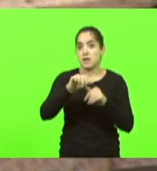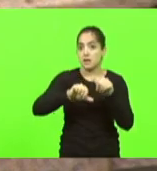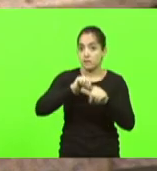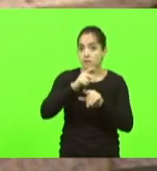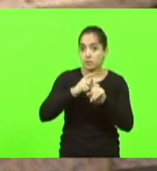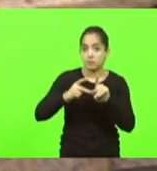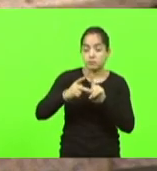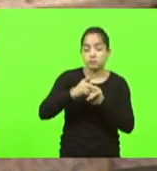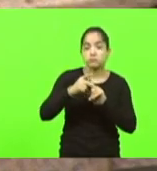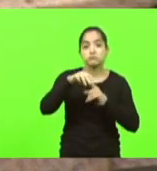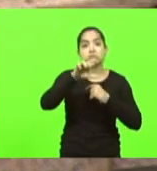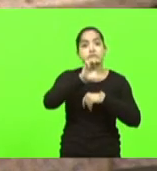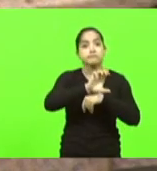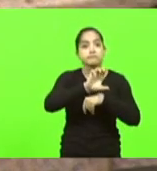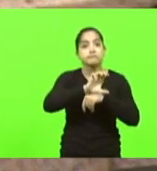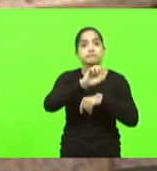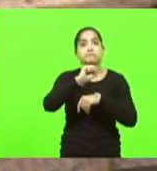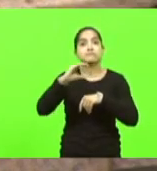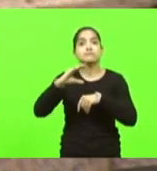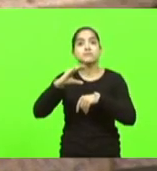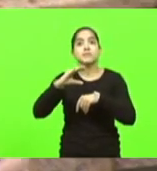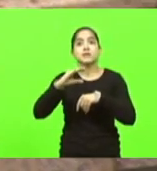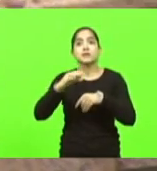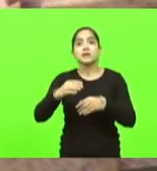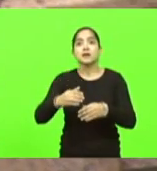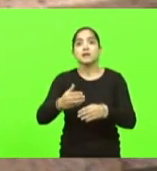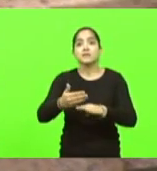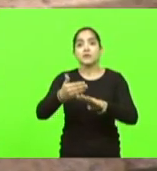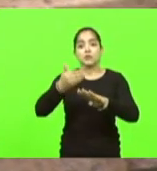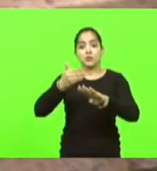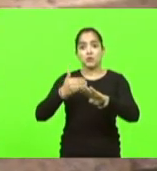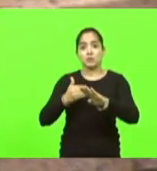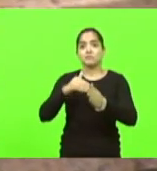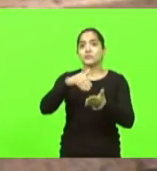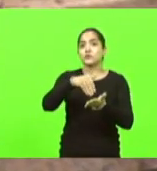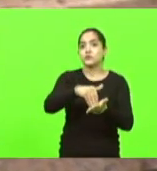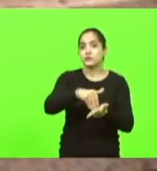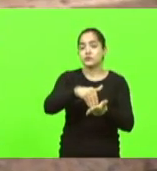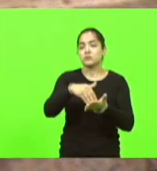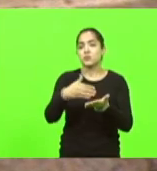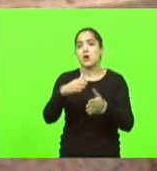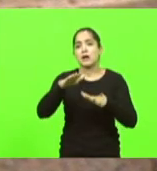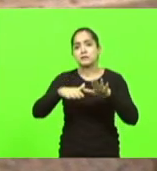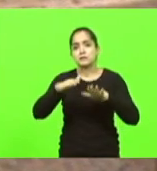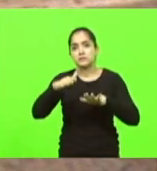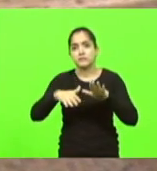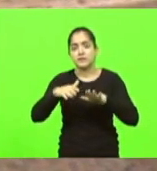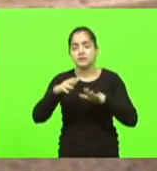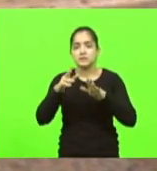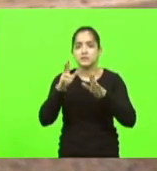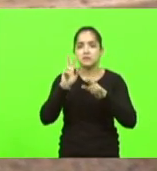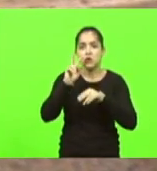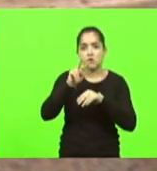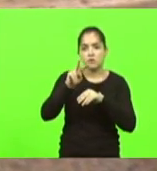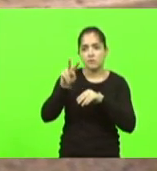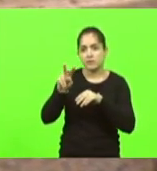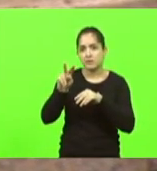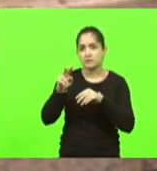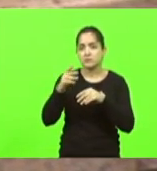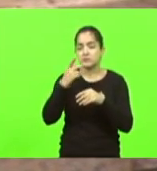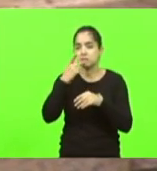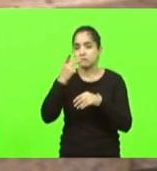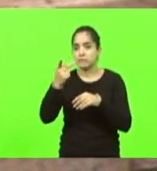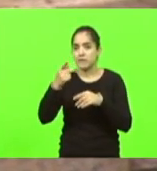Santa Catarina estão para trás e é muito curioso algumas vezes eu ouço algumas falas aqui que não não fazem jus